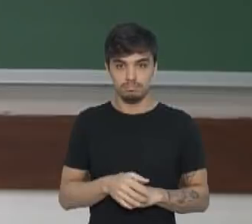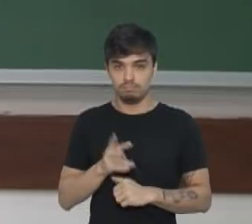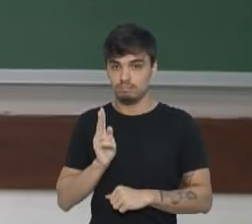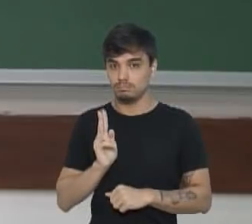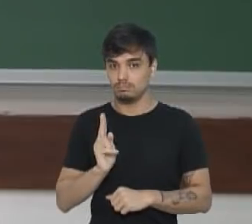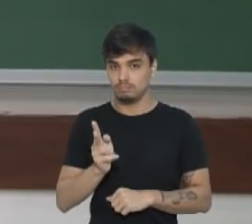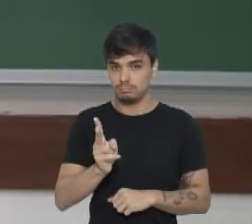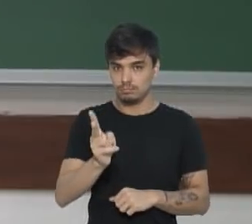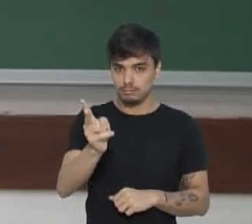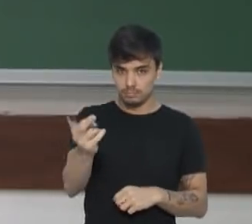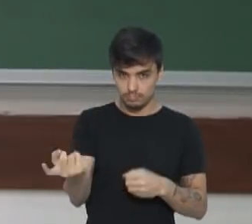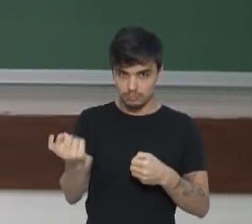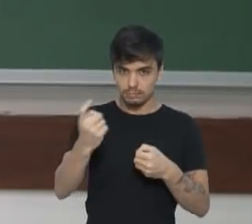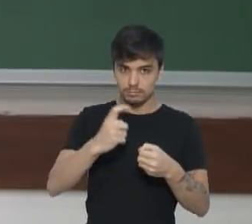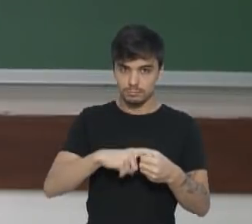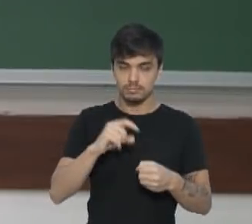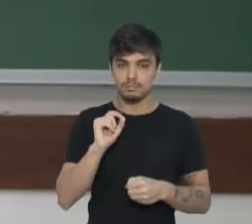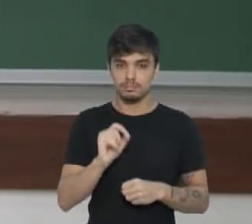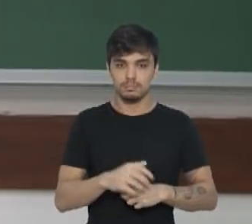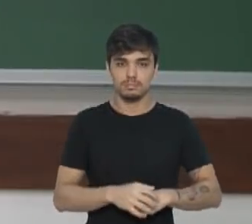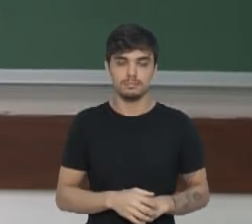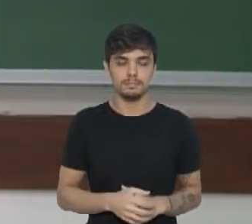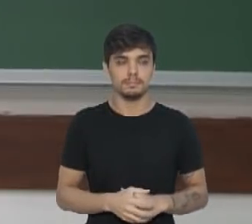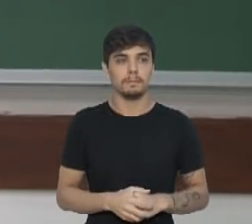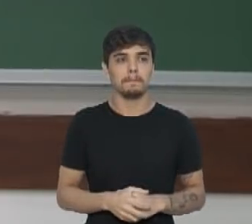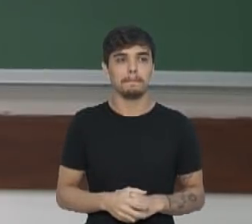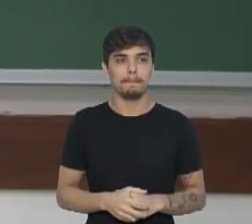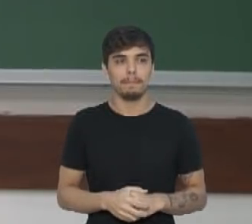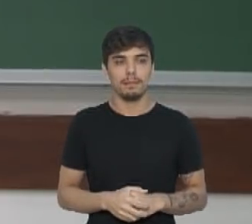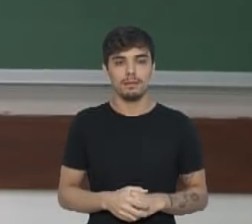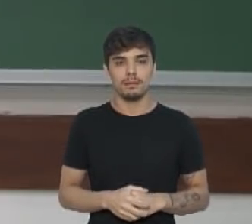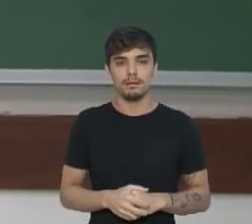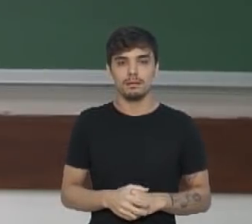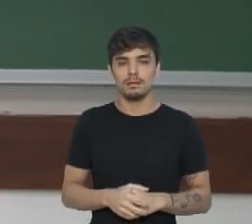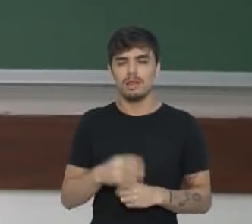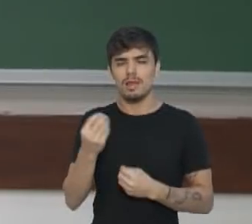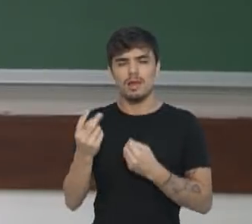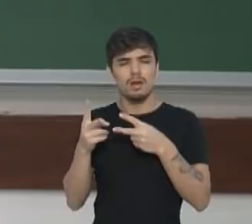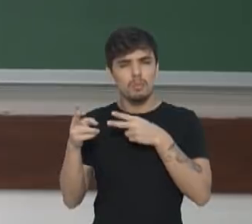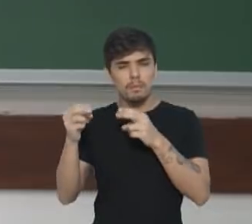eterno retorno, tá? Nós vimos lá que o Nietzsche se diz como um médico da